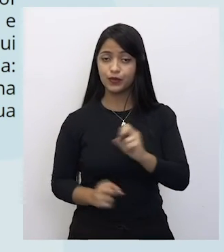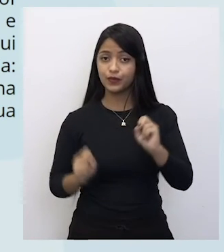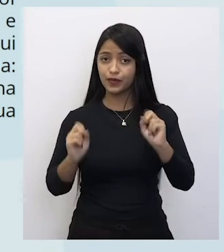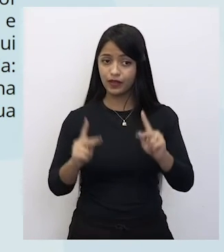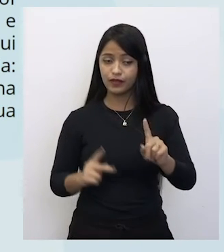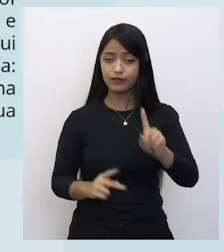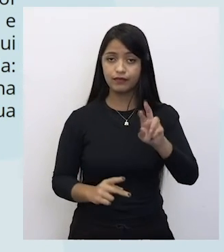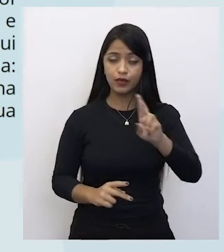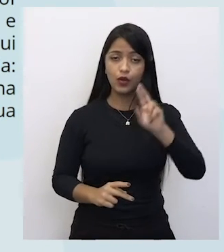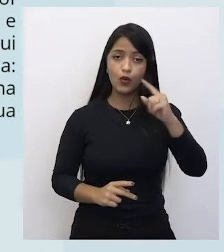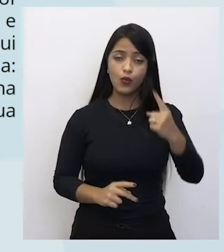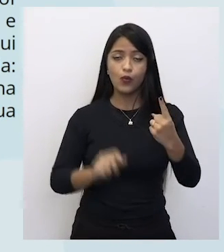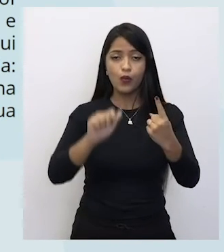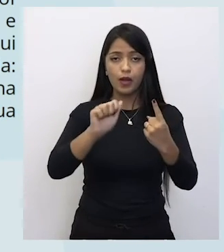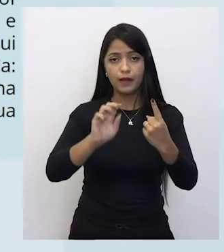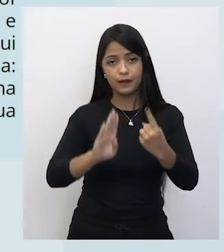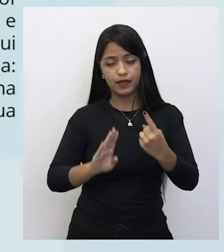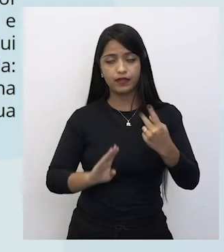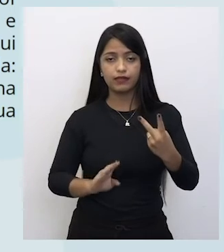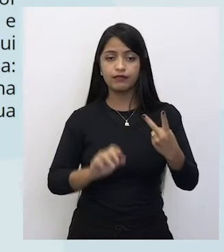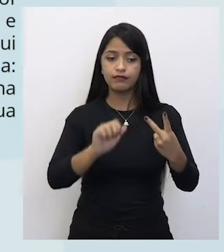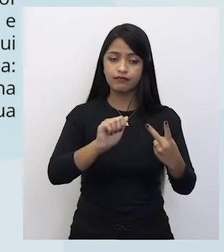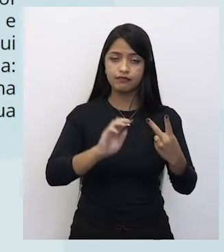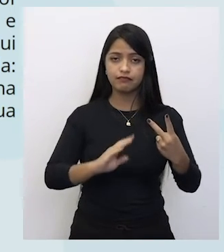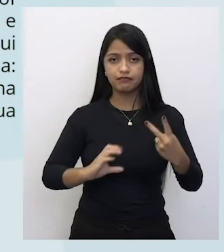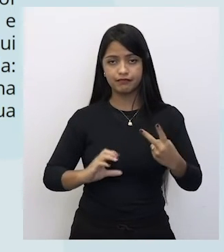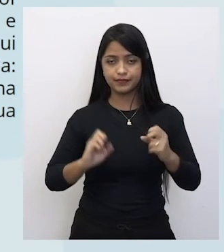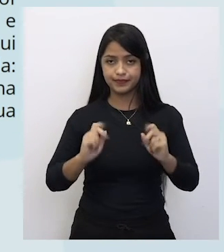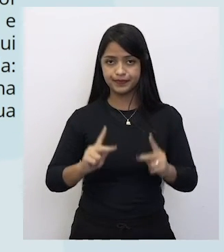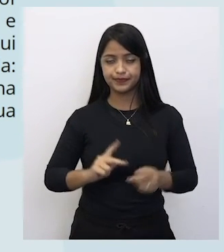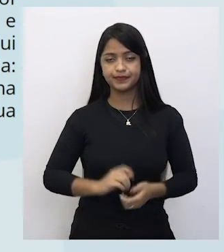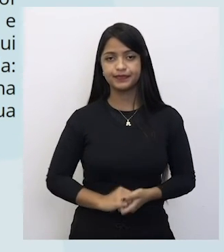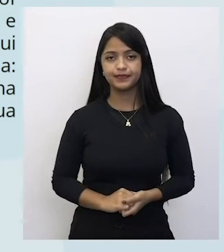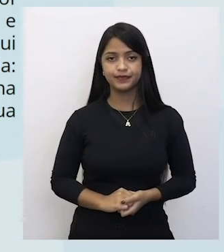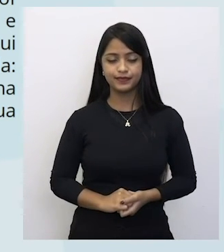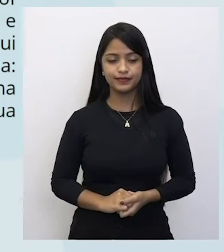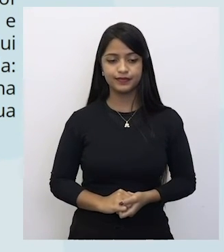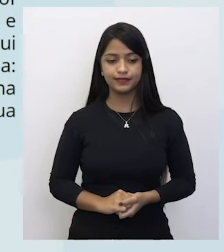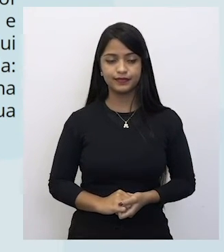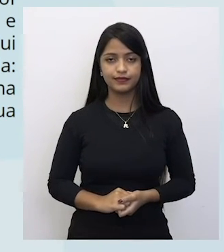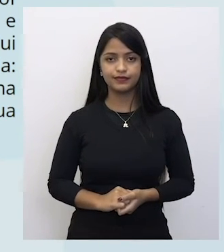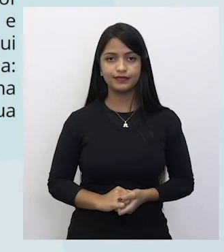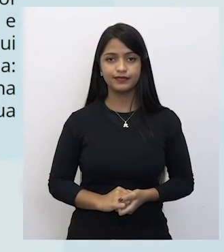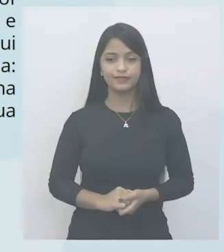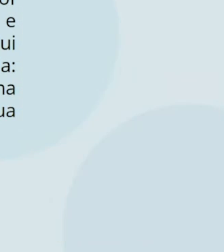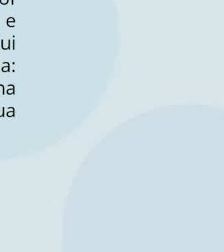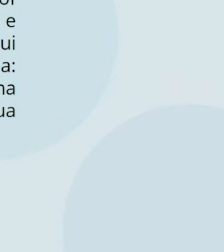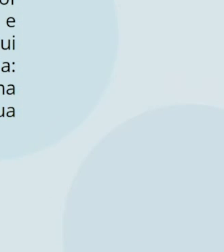coloquem um A ou B e dois A, B ou C. Um minuto.